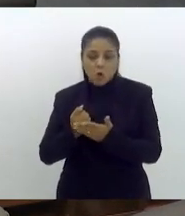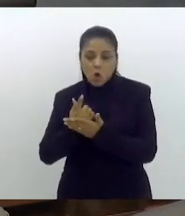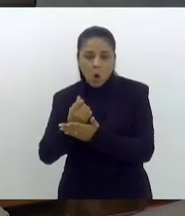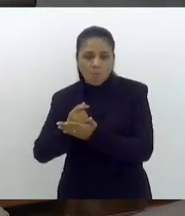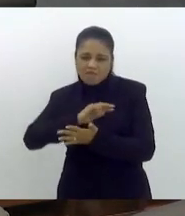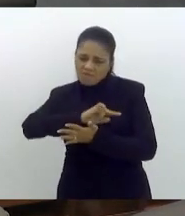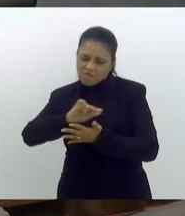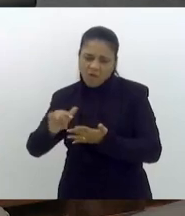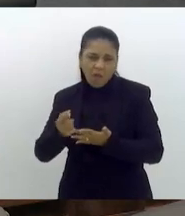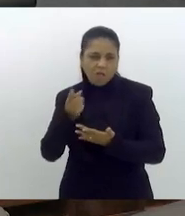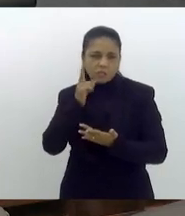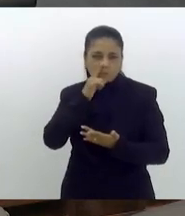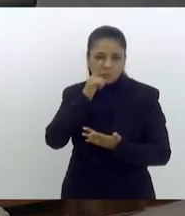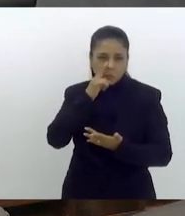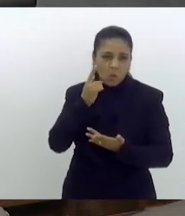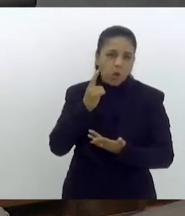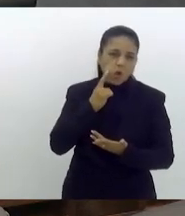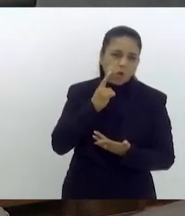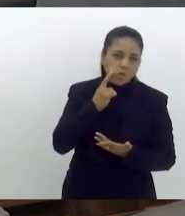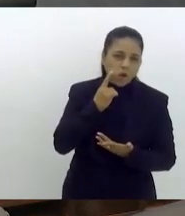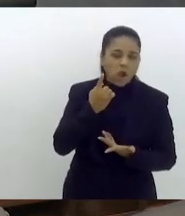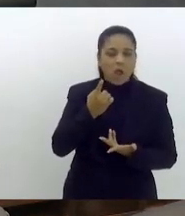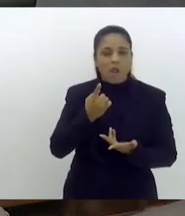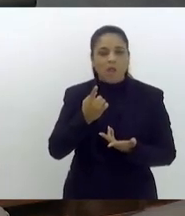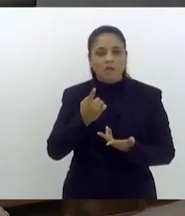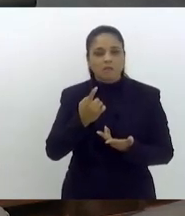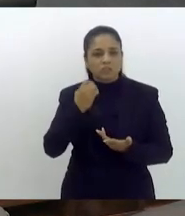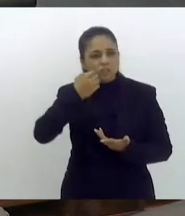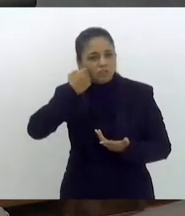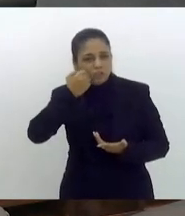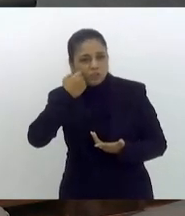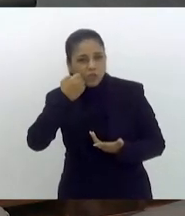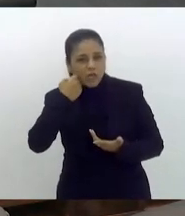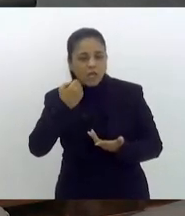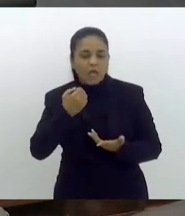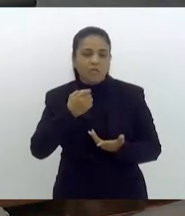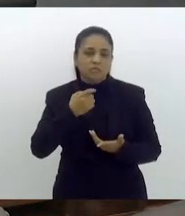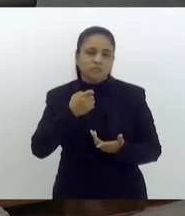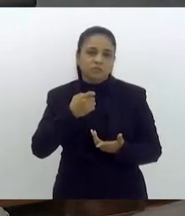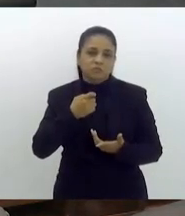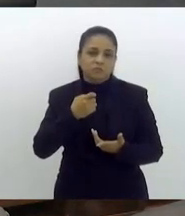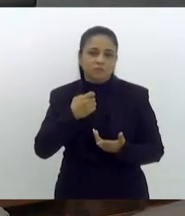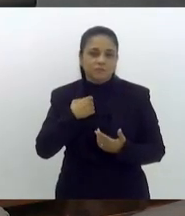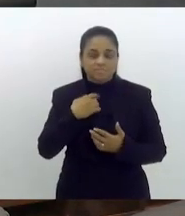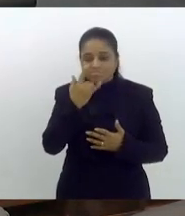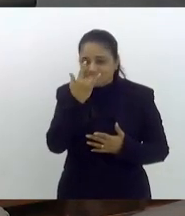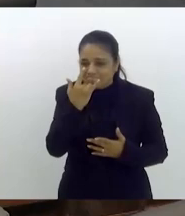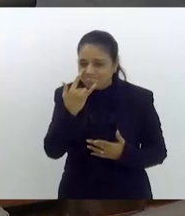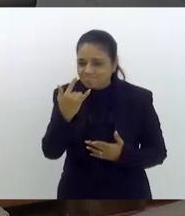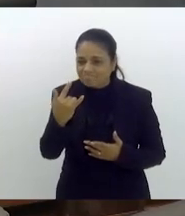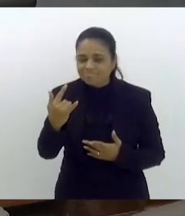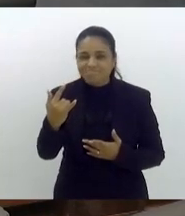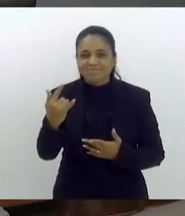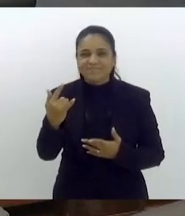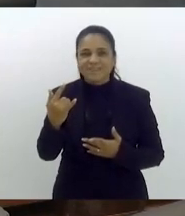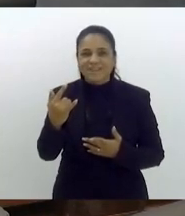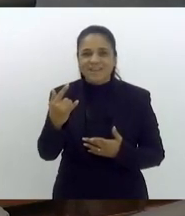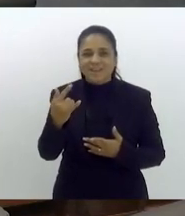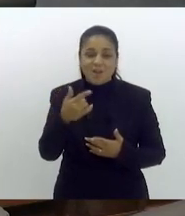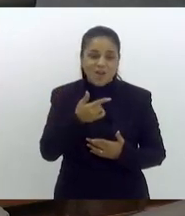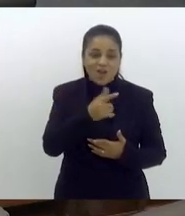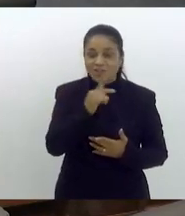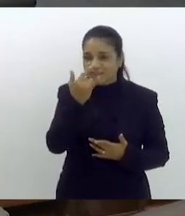biscoitos várias balas vários chicletes e tem aquele ditado que a gente come com os olhos muitas vezes